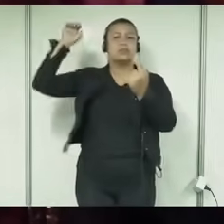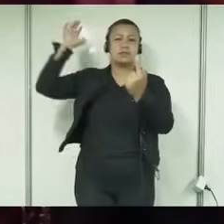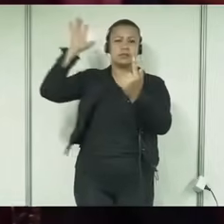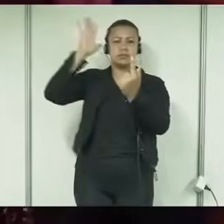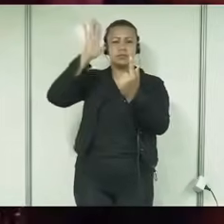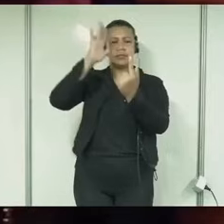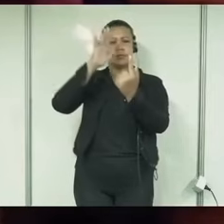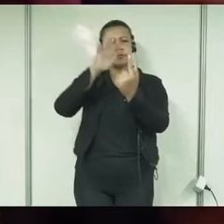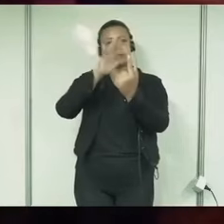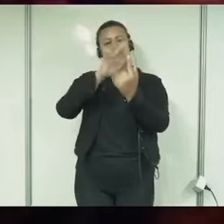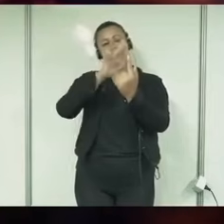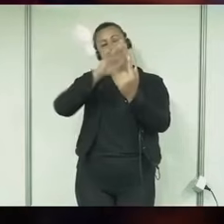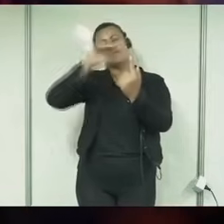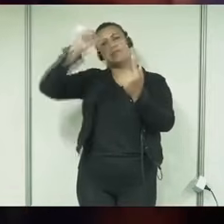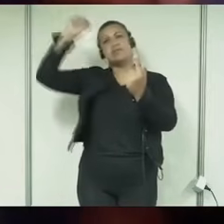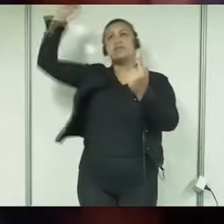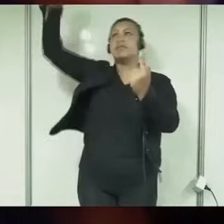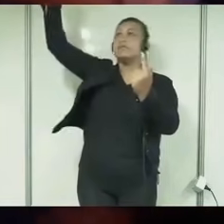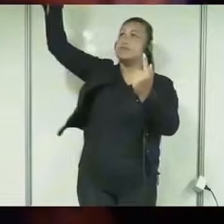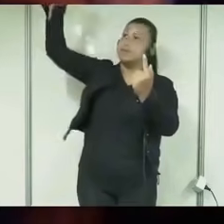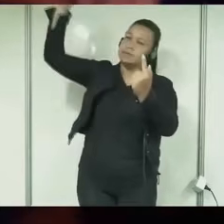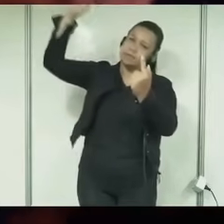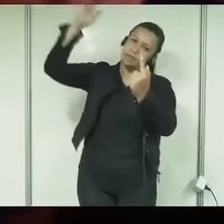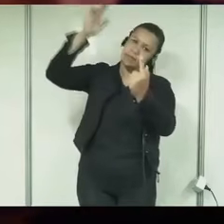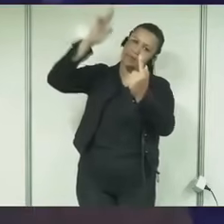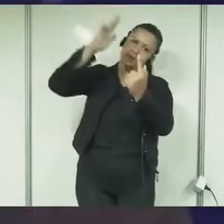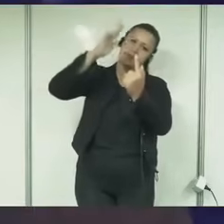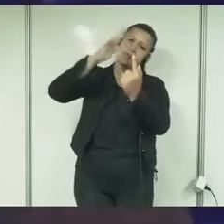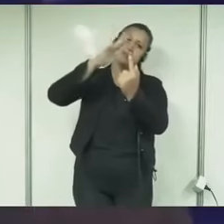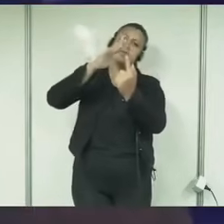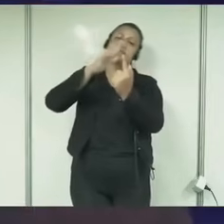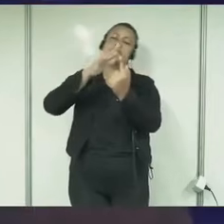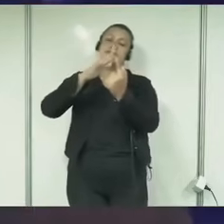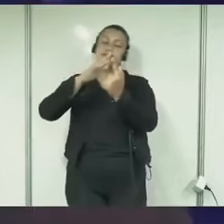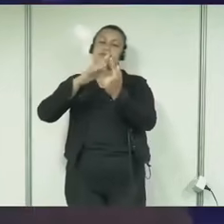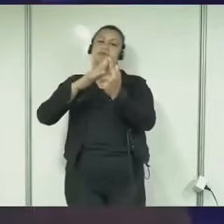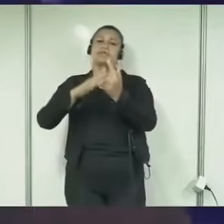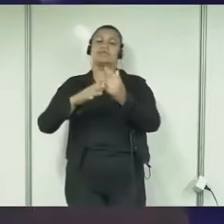aqui, porque a bênção não vai até a esquina,